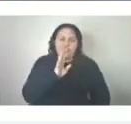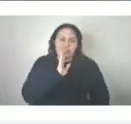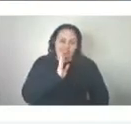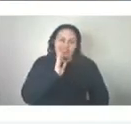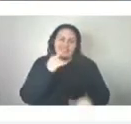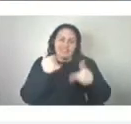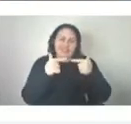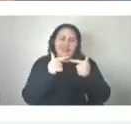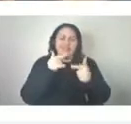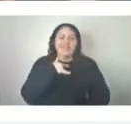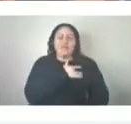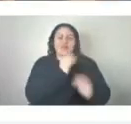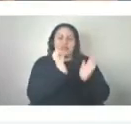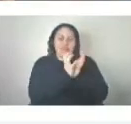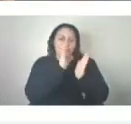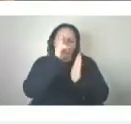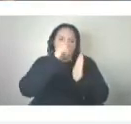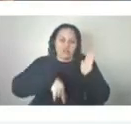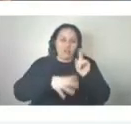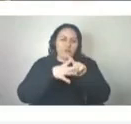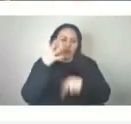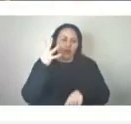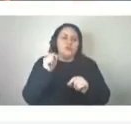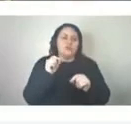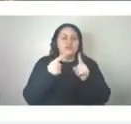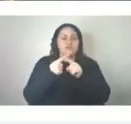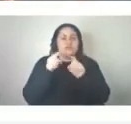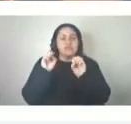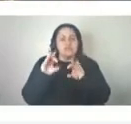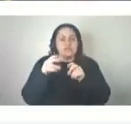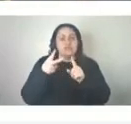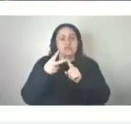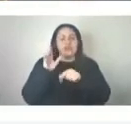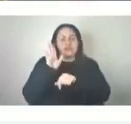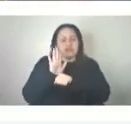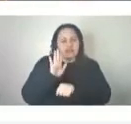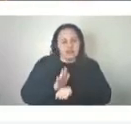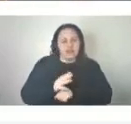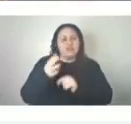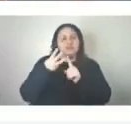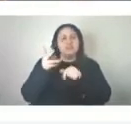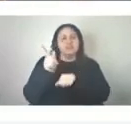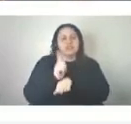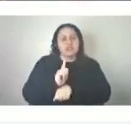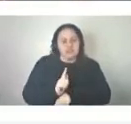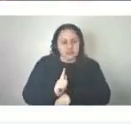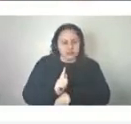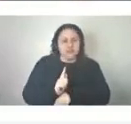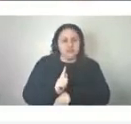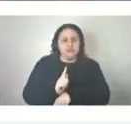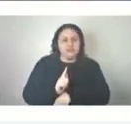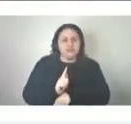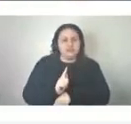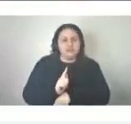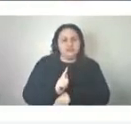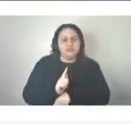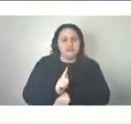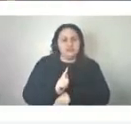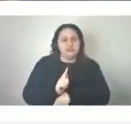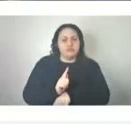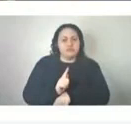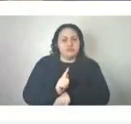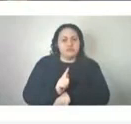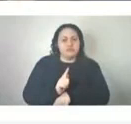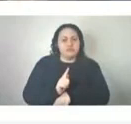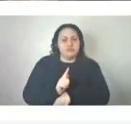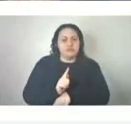trabalhou com saúde coletiva já leu, né? Que é ensino, assistência, gestão, né? E